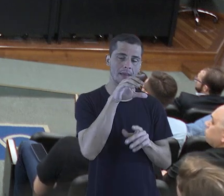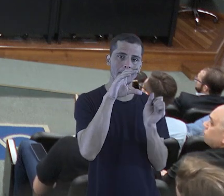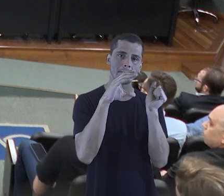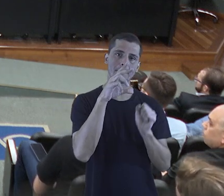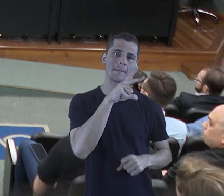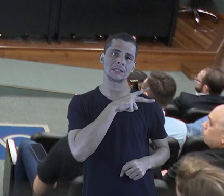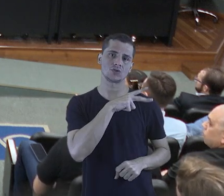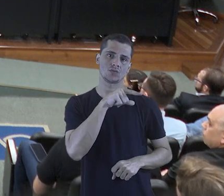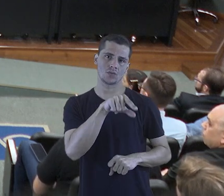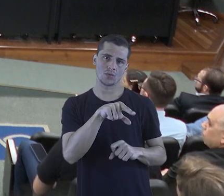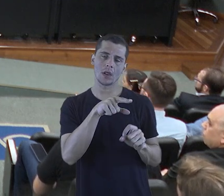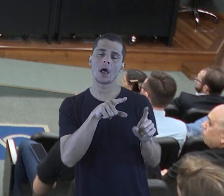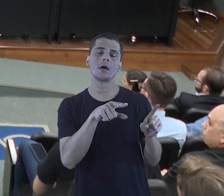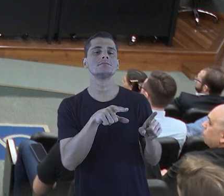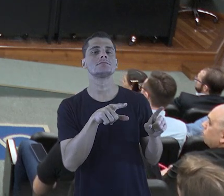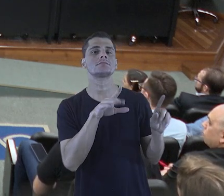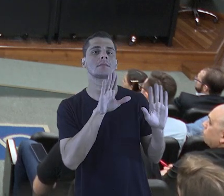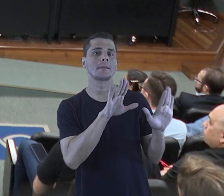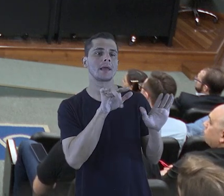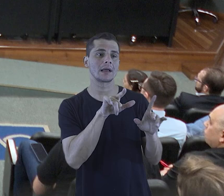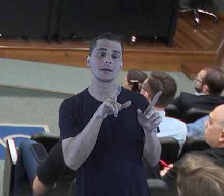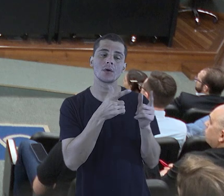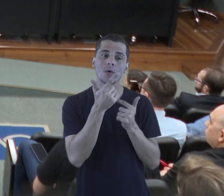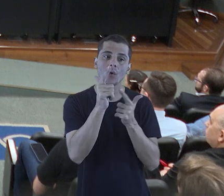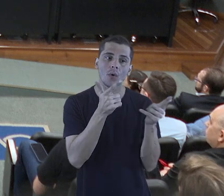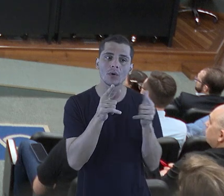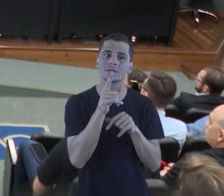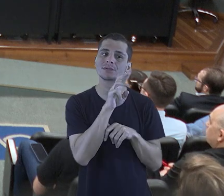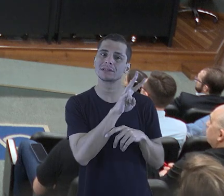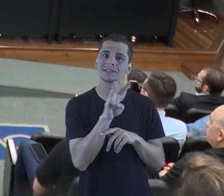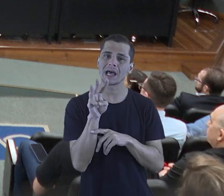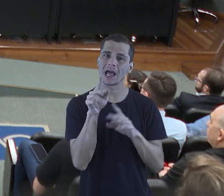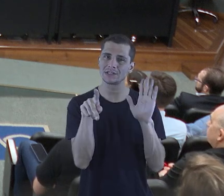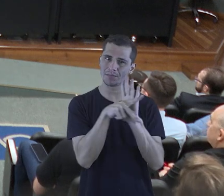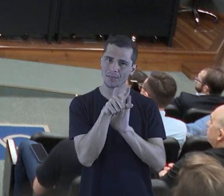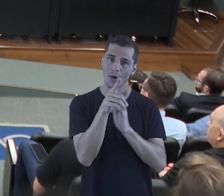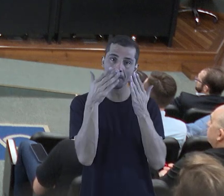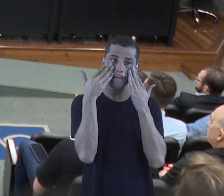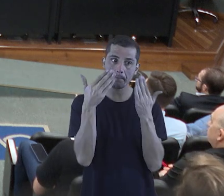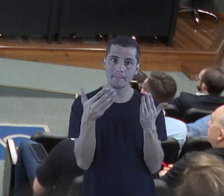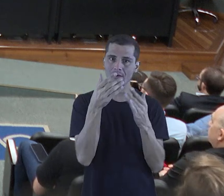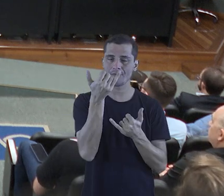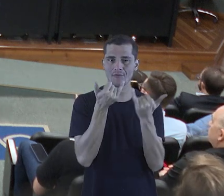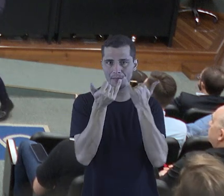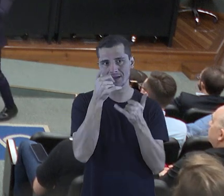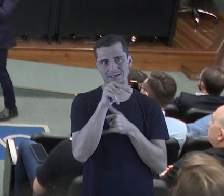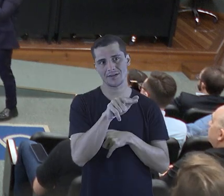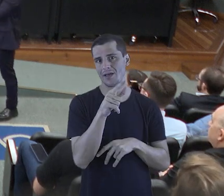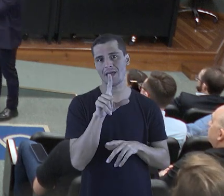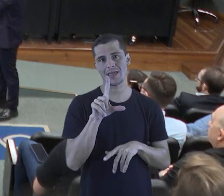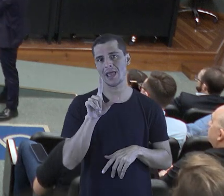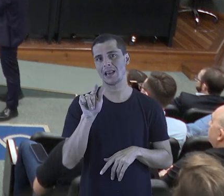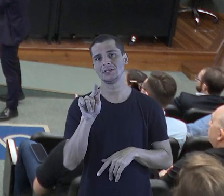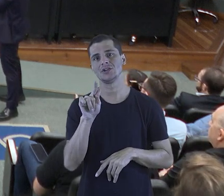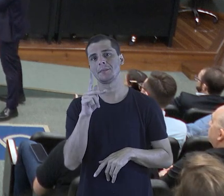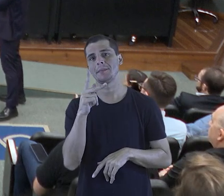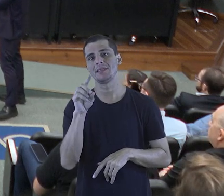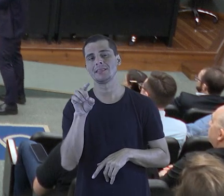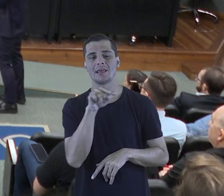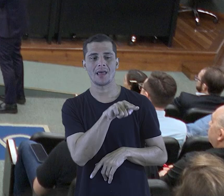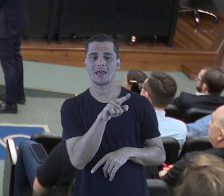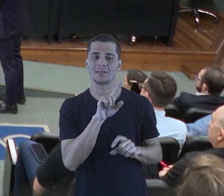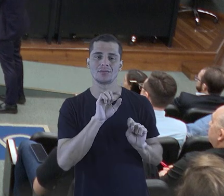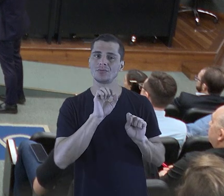tornado público pelo próprio particular, a LGPD diz, não se aplica. Mas você tem que dizer naquele evento específico porque você está